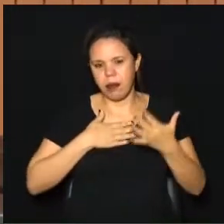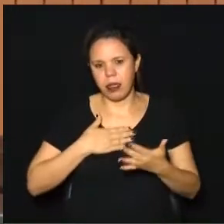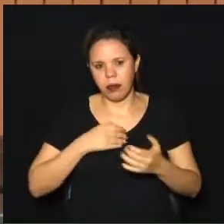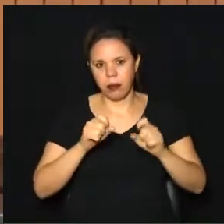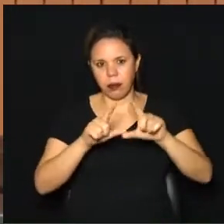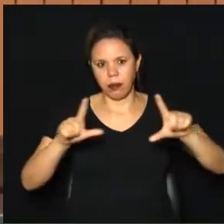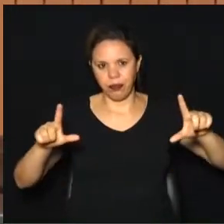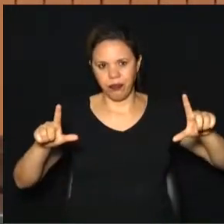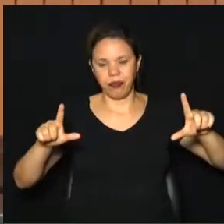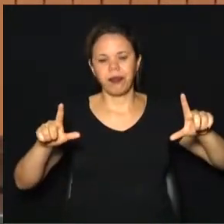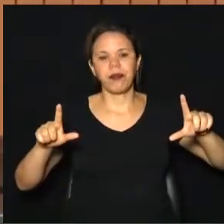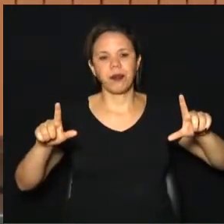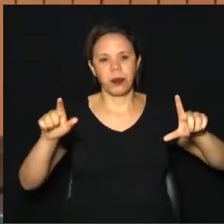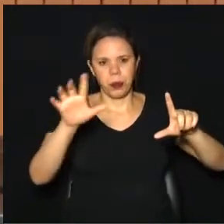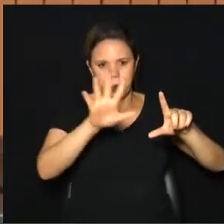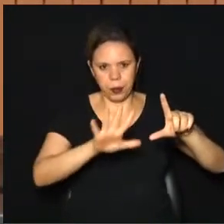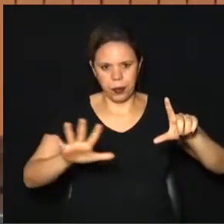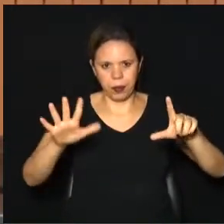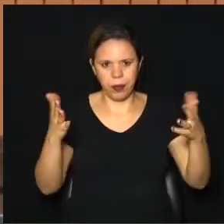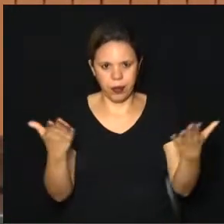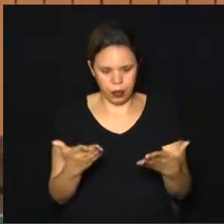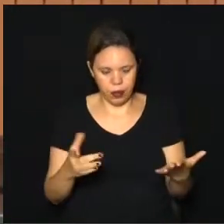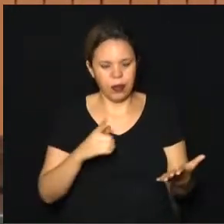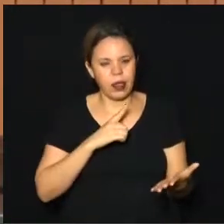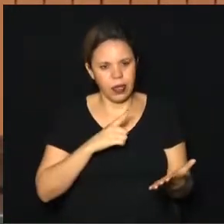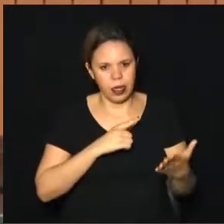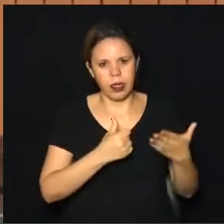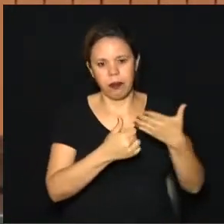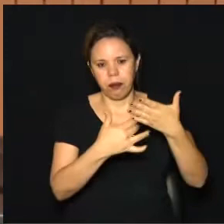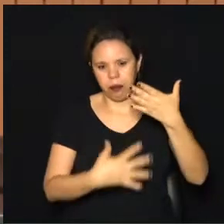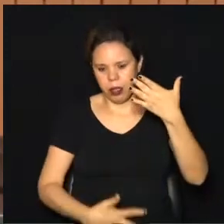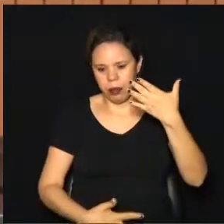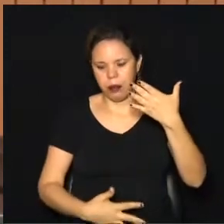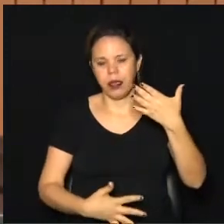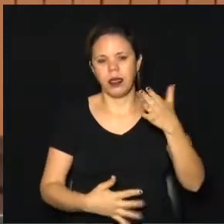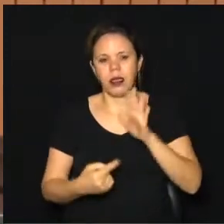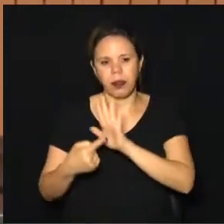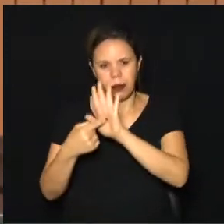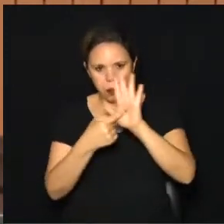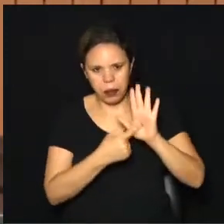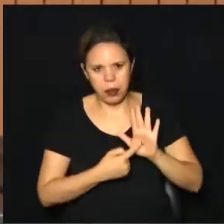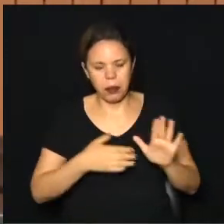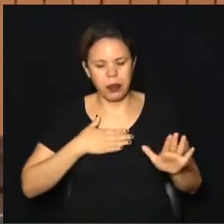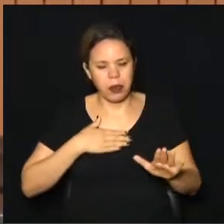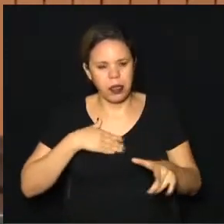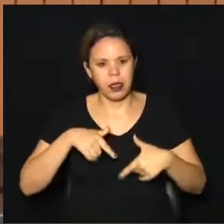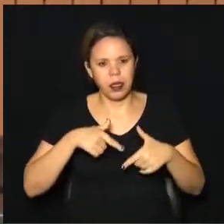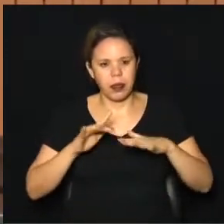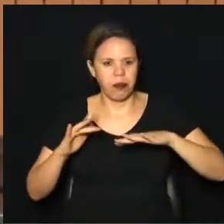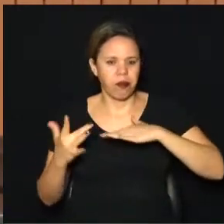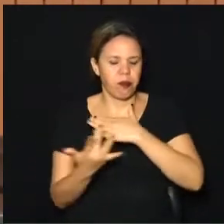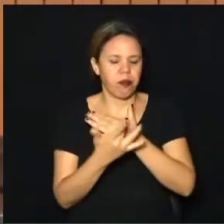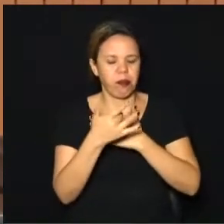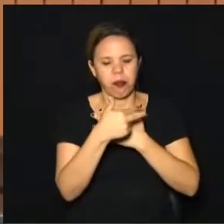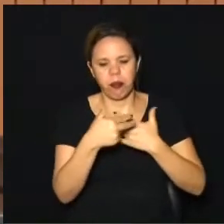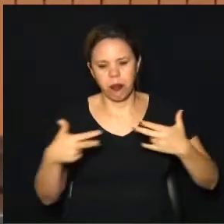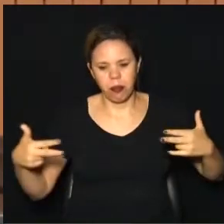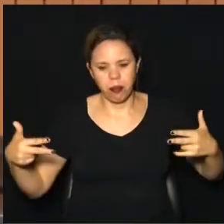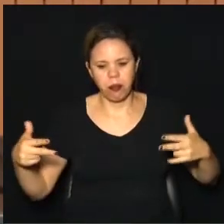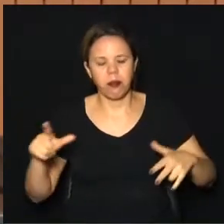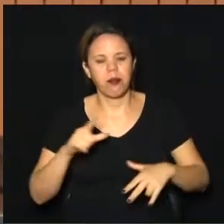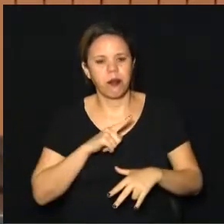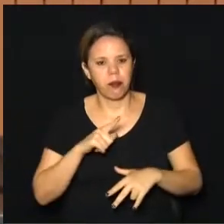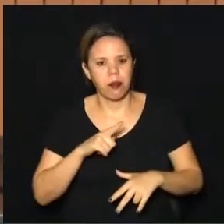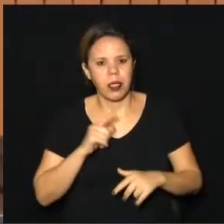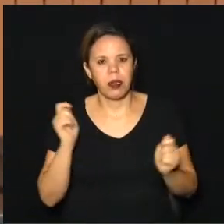vai utilizar na palestra de hoje tem aí as minhas apresentações, tem as minhas redes sociais, enfim, de modo